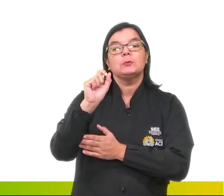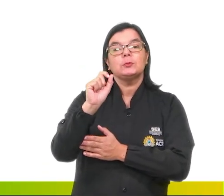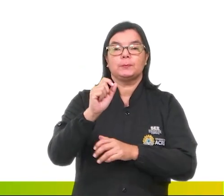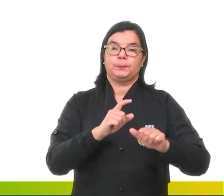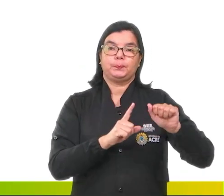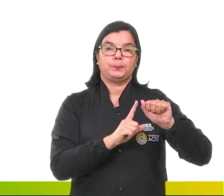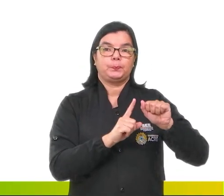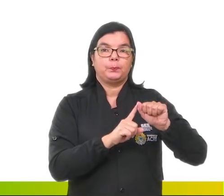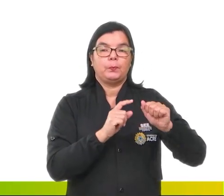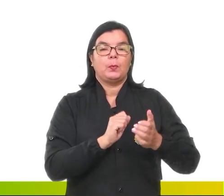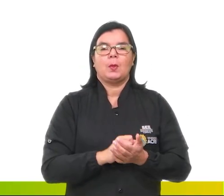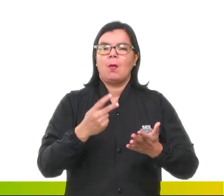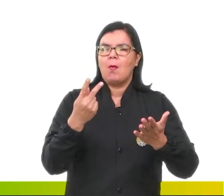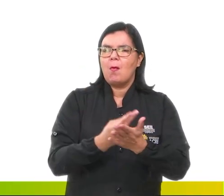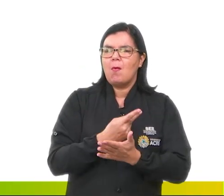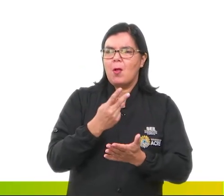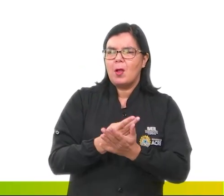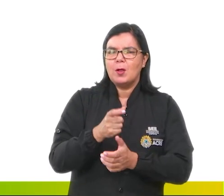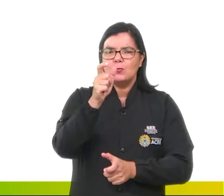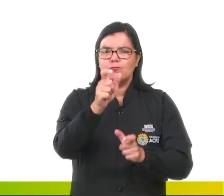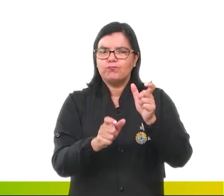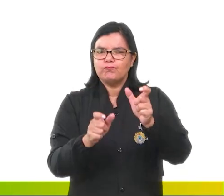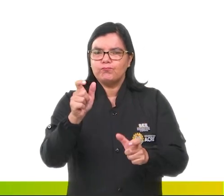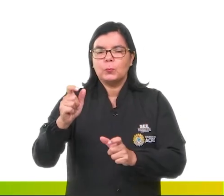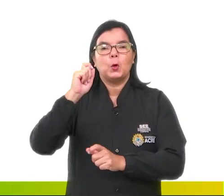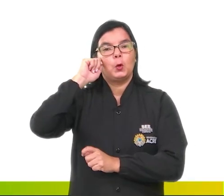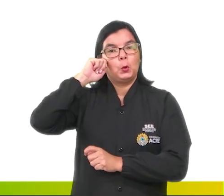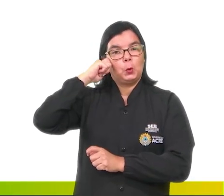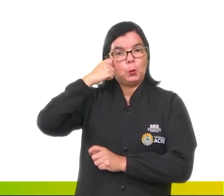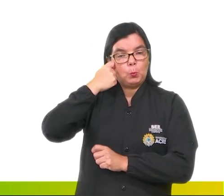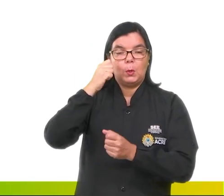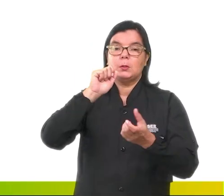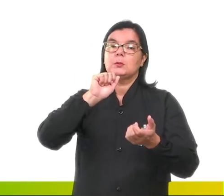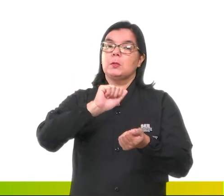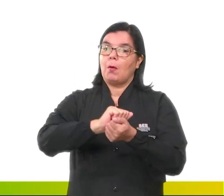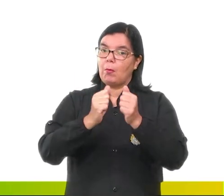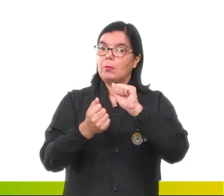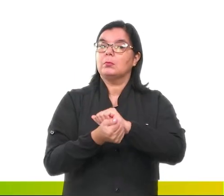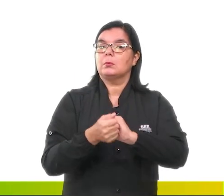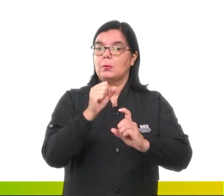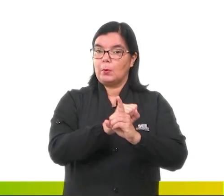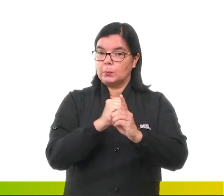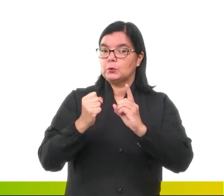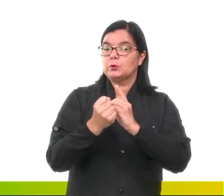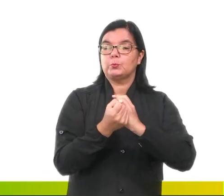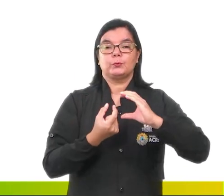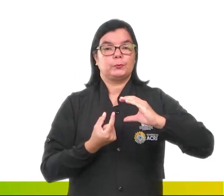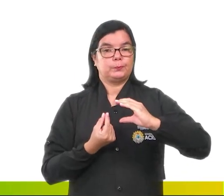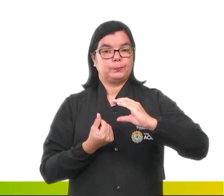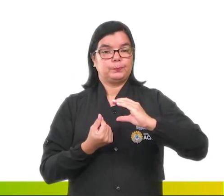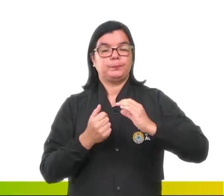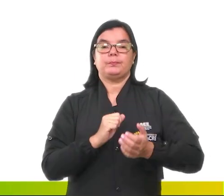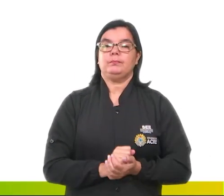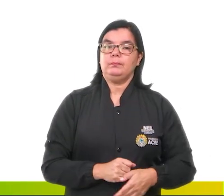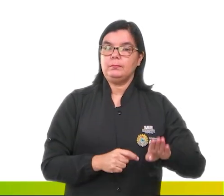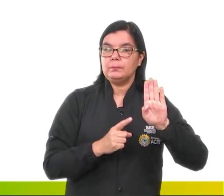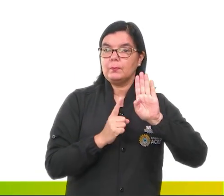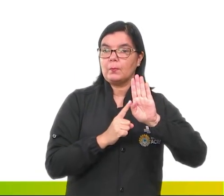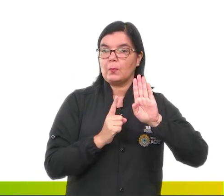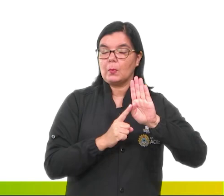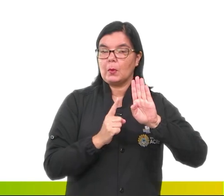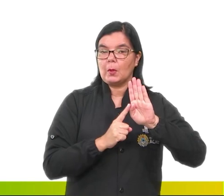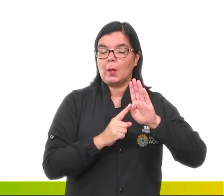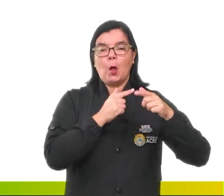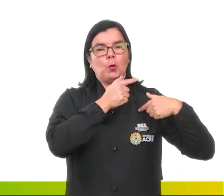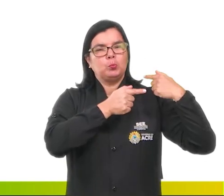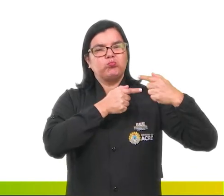letra A, falhas individuais dos negros em se adaptar à sociedade capitalista, letra B,